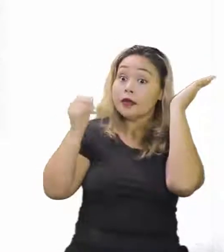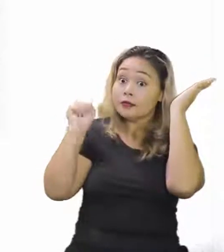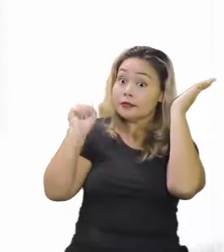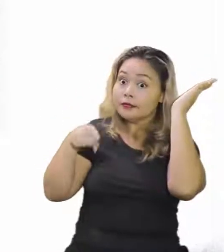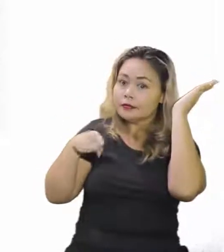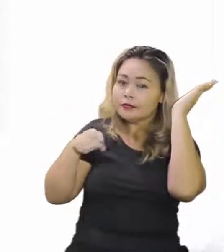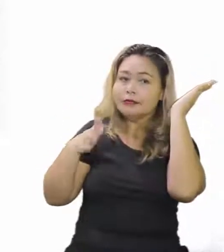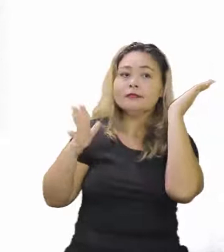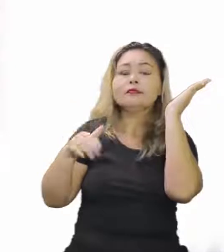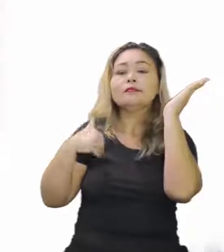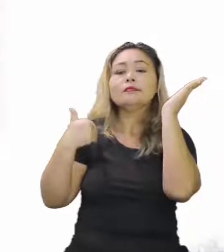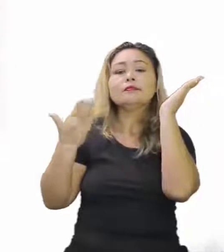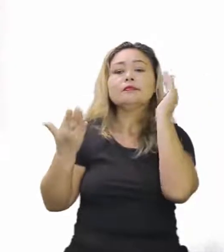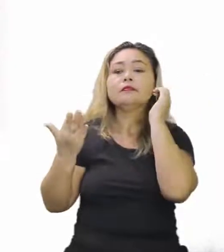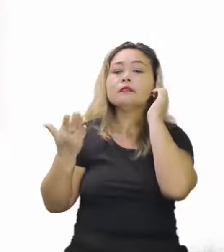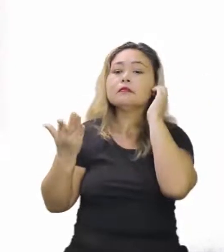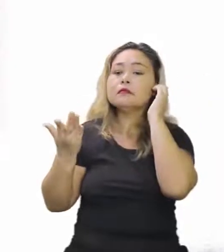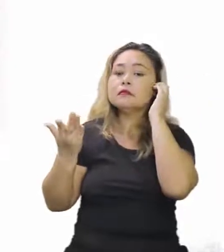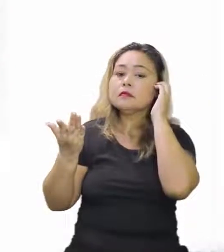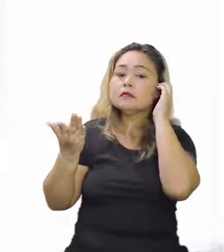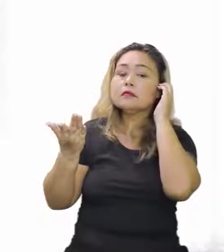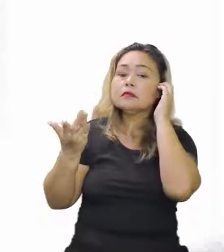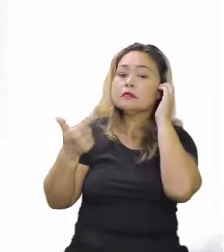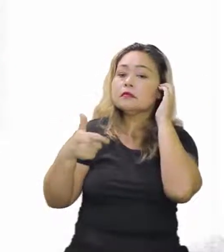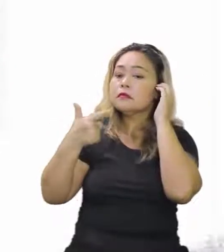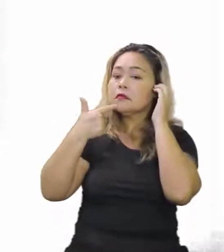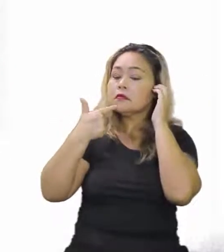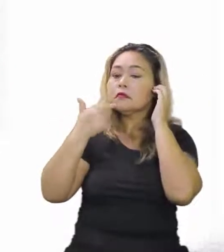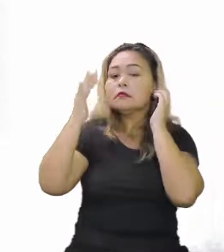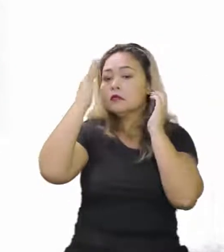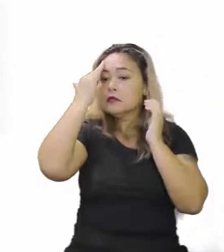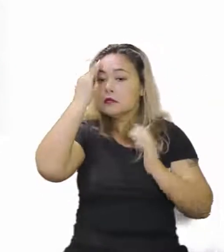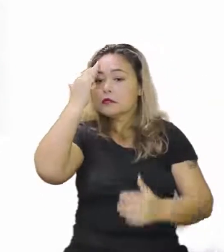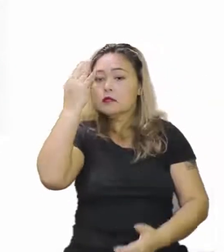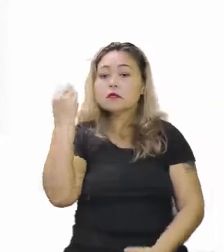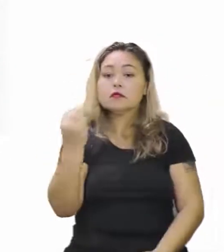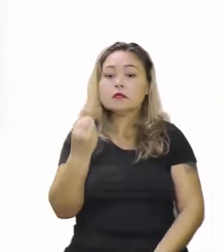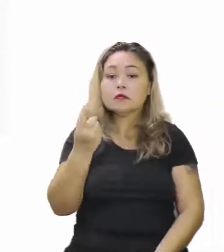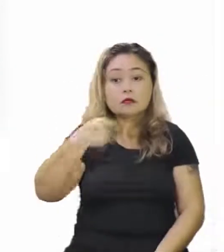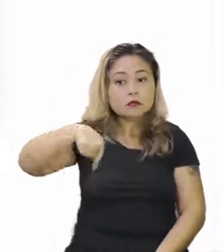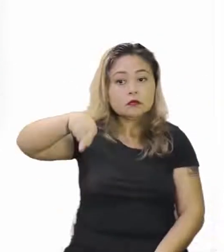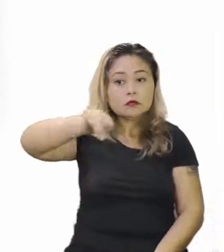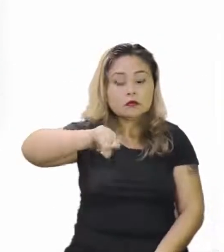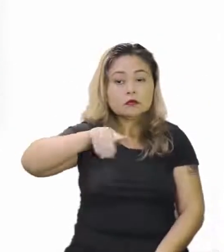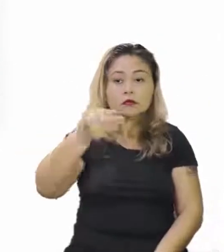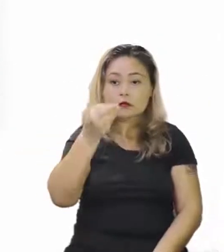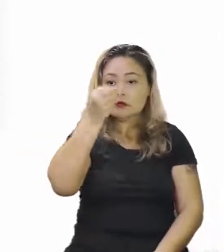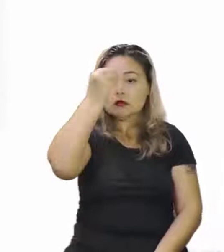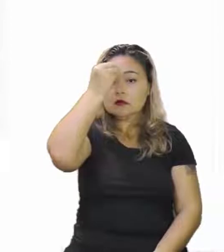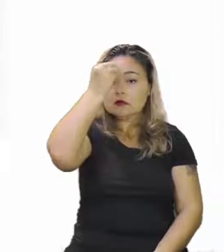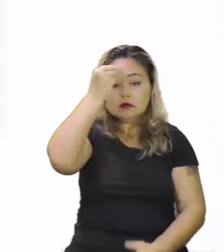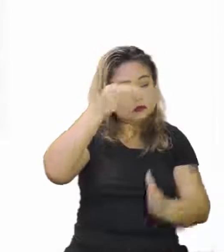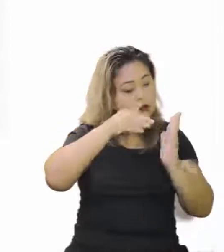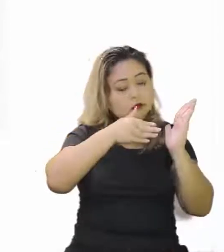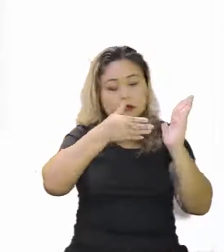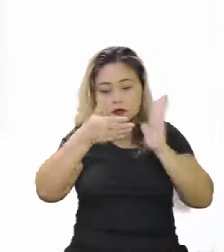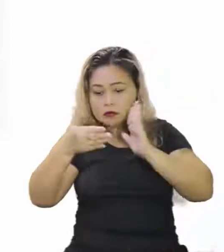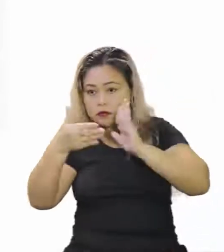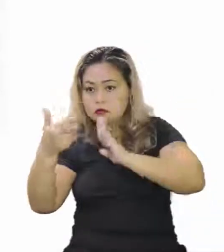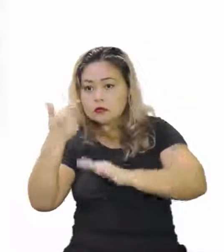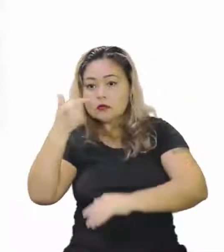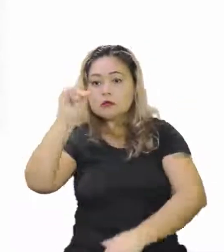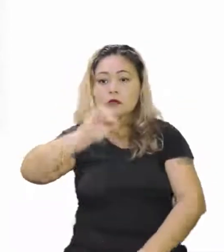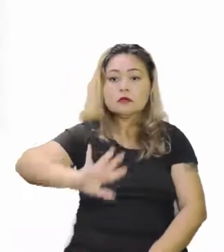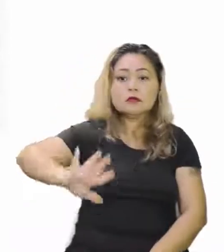chegamos em um ponto que nós iremos entender que este ciclo da borracha, como você